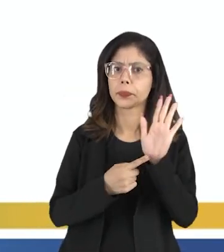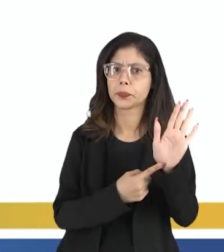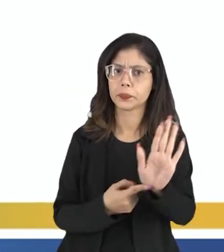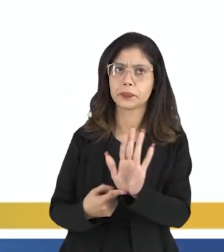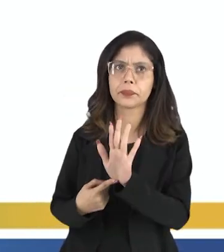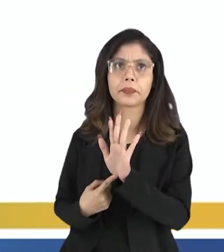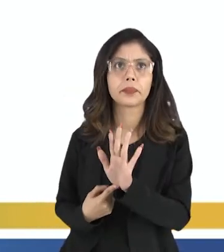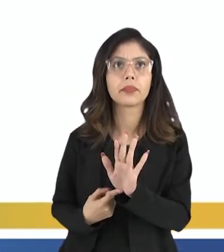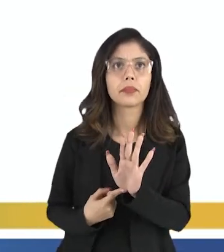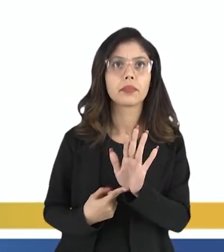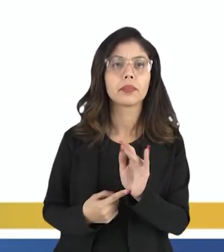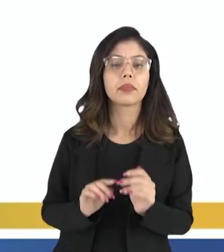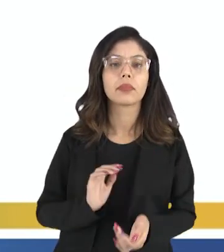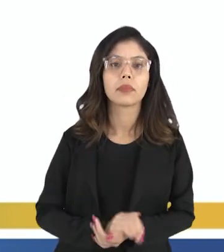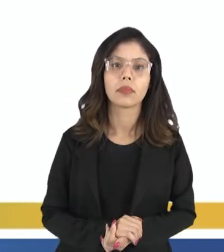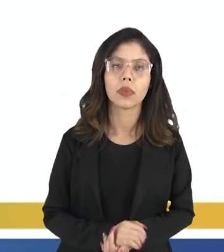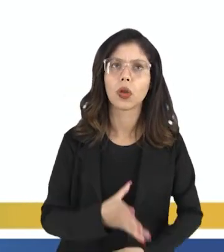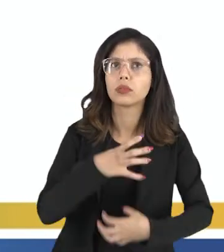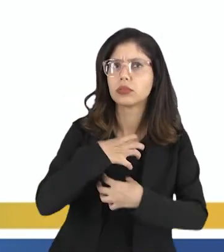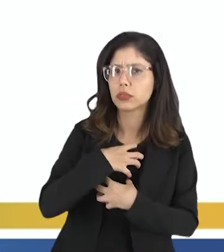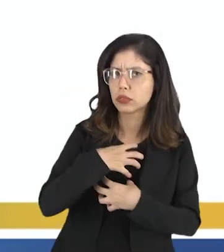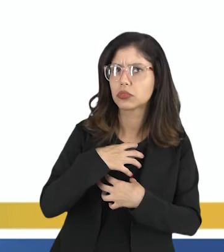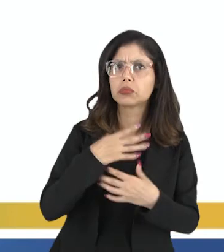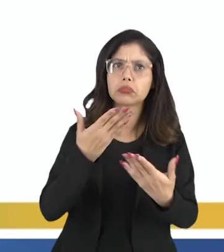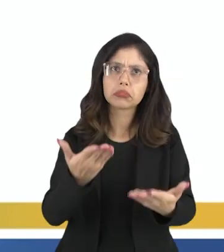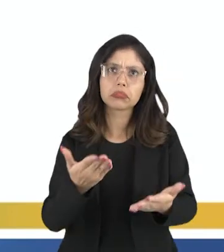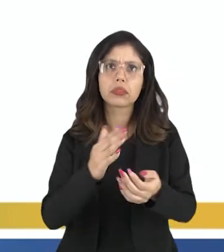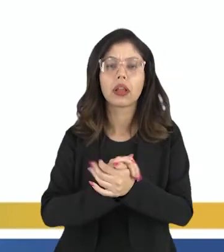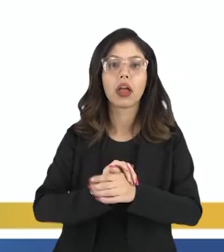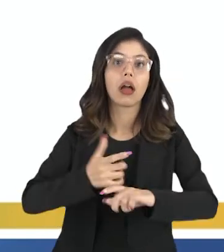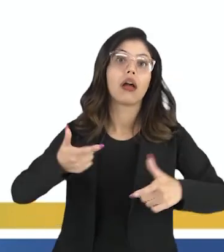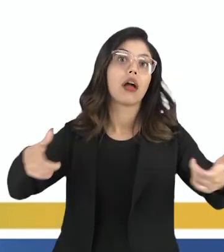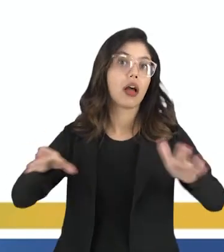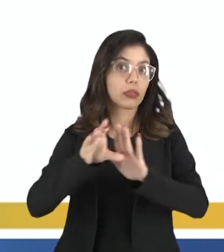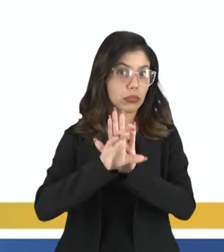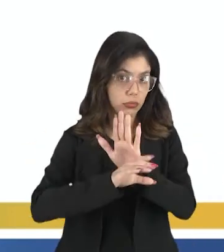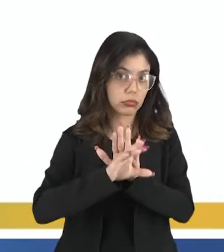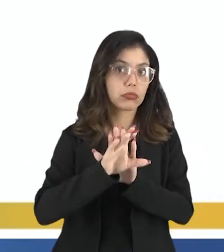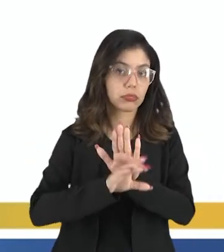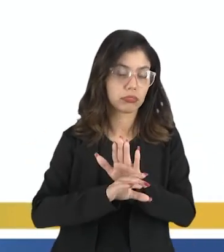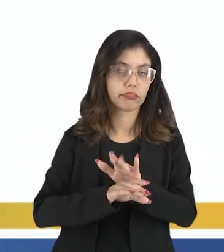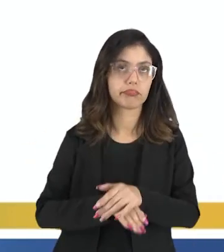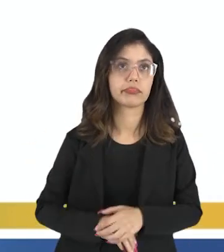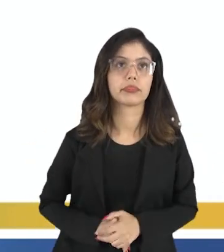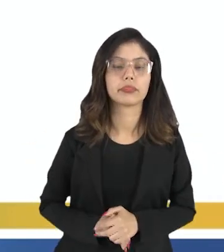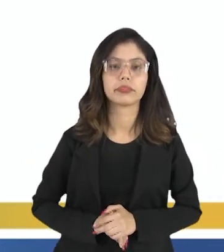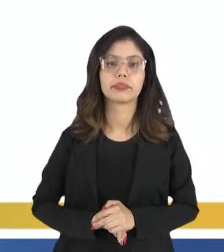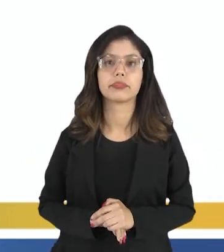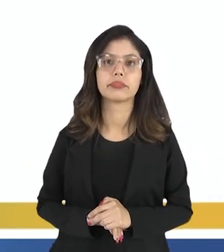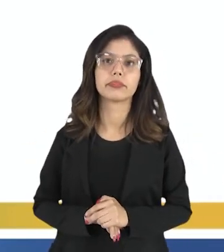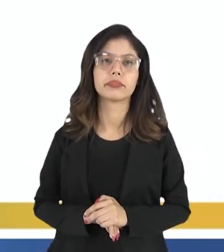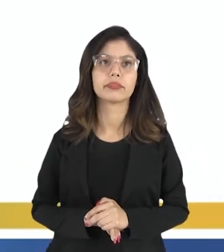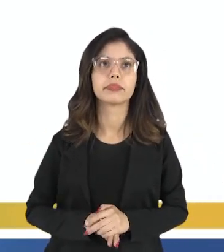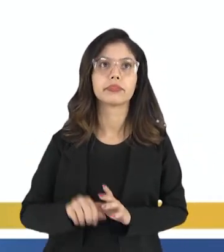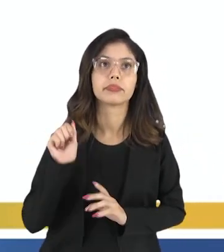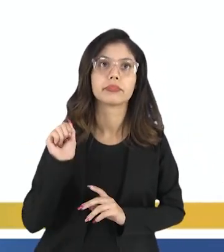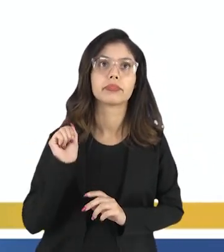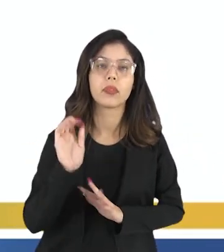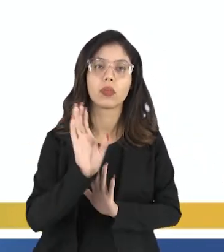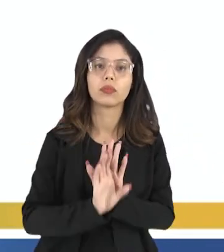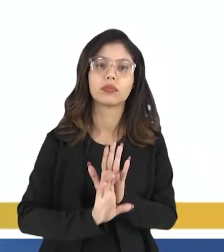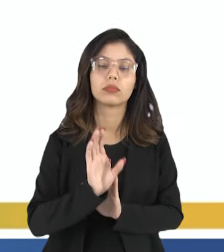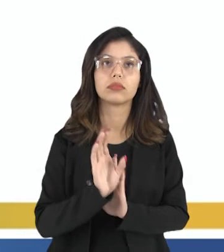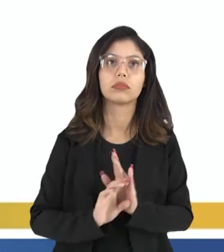Aponte a alternativa que mostra um sentido mais alargado desse conceito. Alternativa